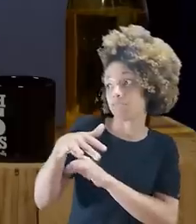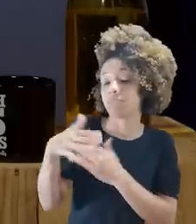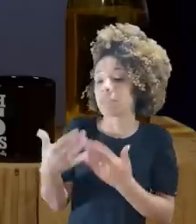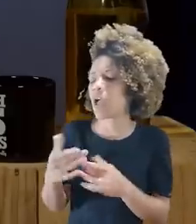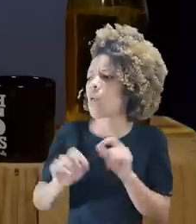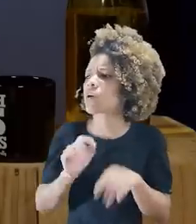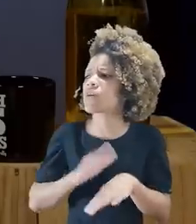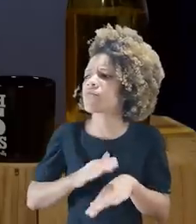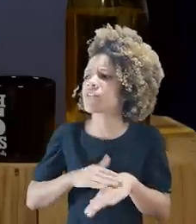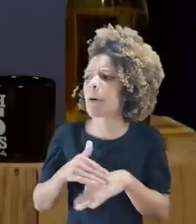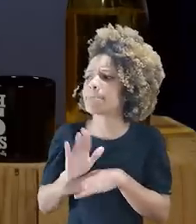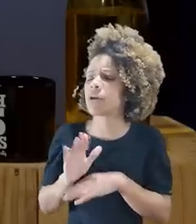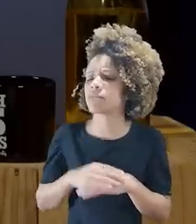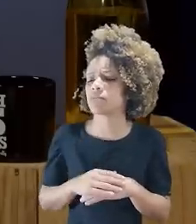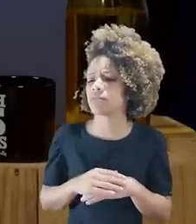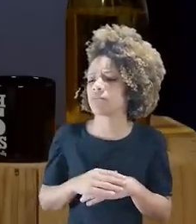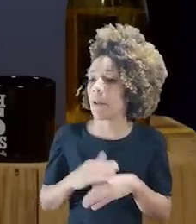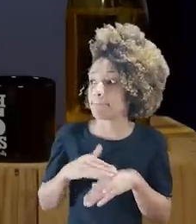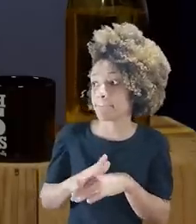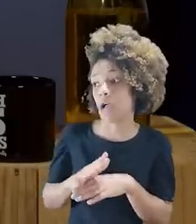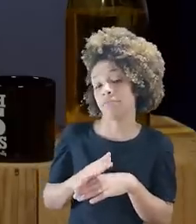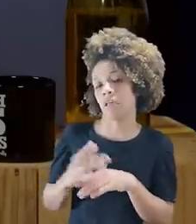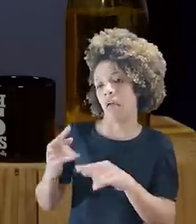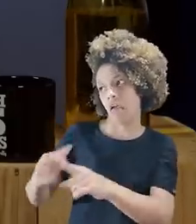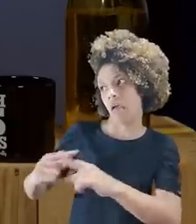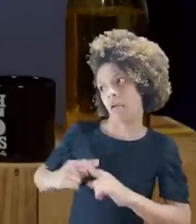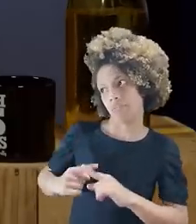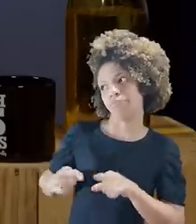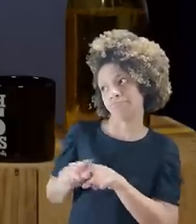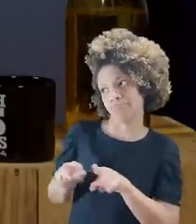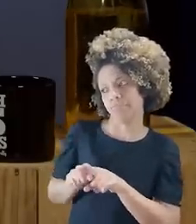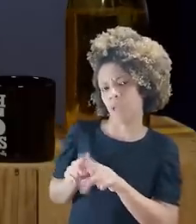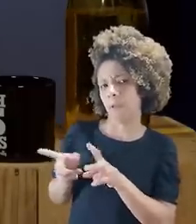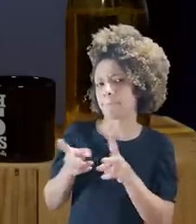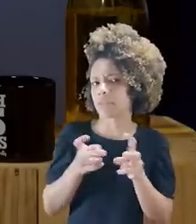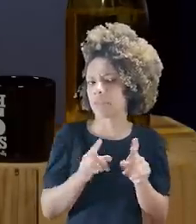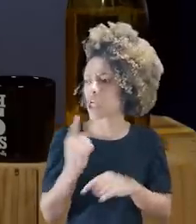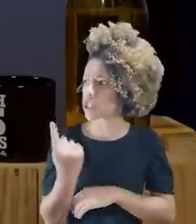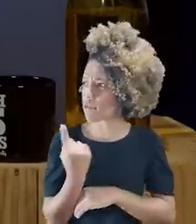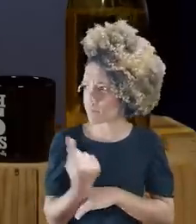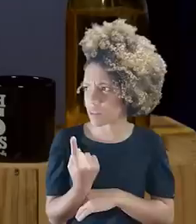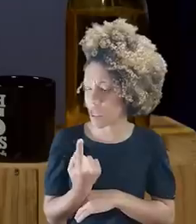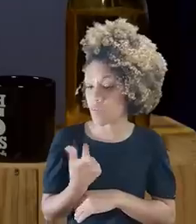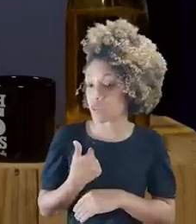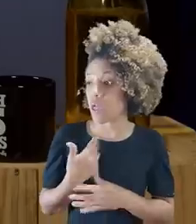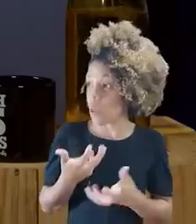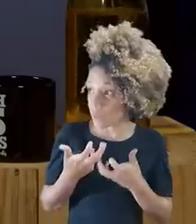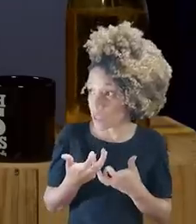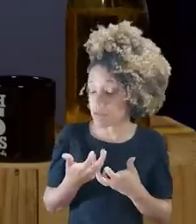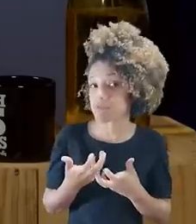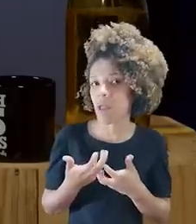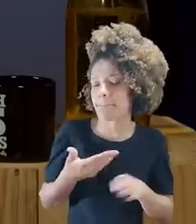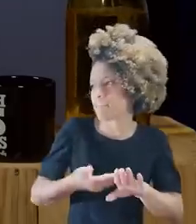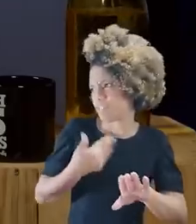aí que eu fiz mais aí que eu fiz mais inimigos né também então tem muita Eh eu percebi que eu tava sozinha Quando eu quis me meha